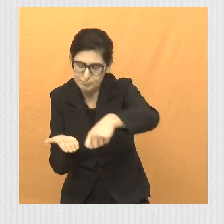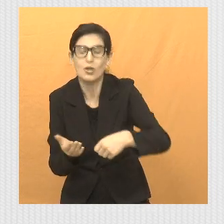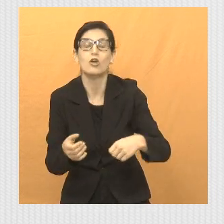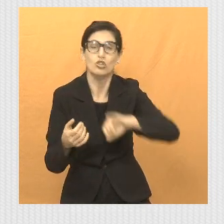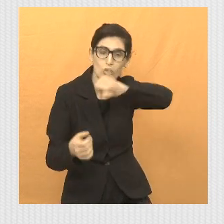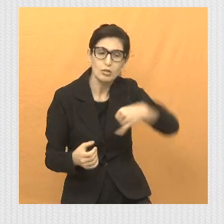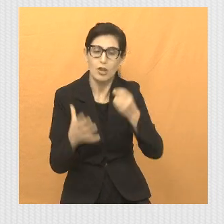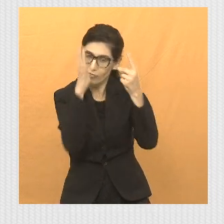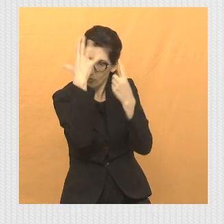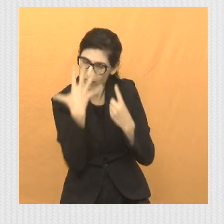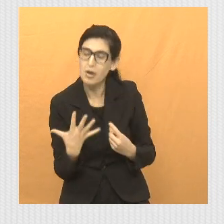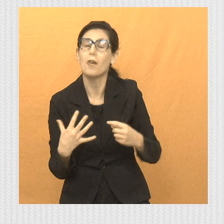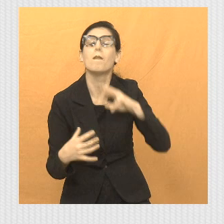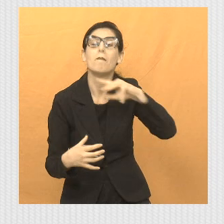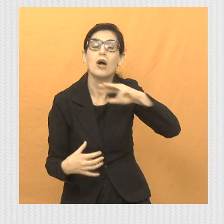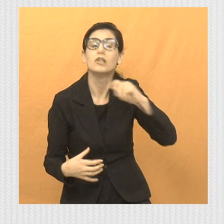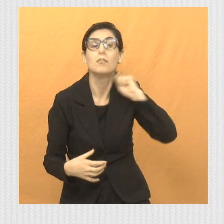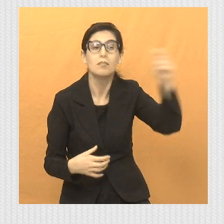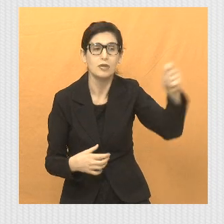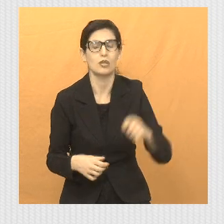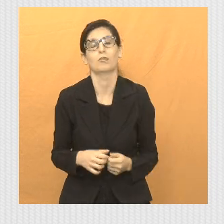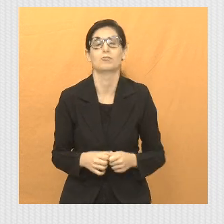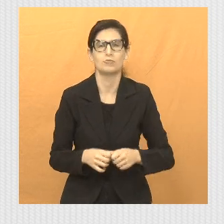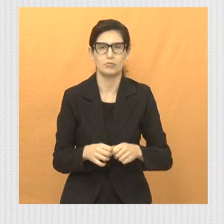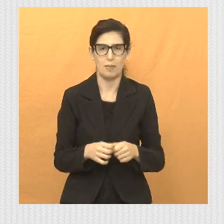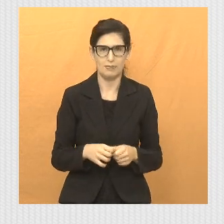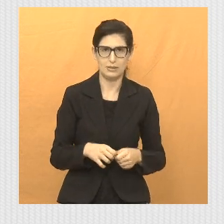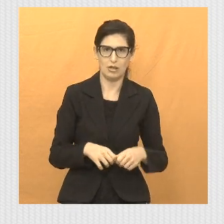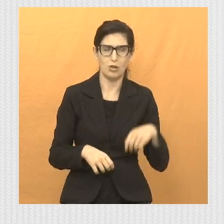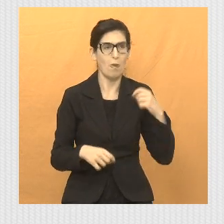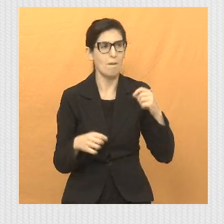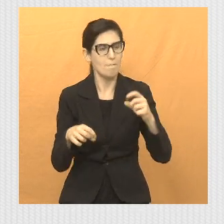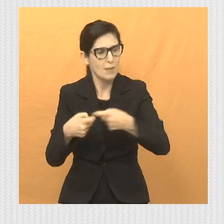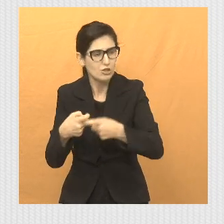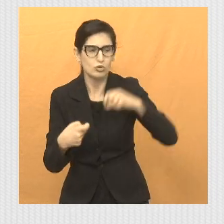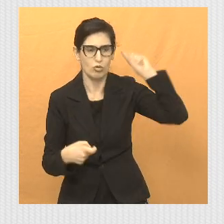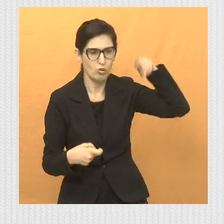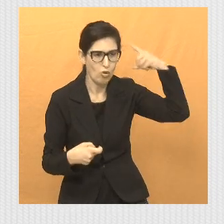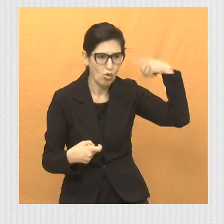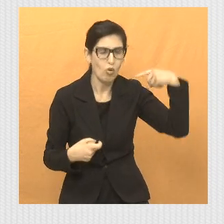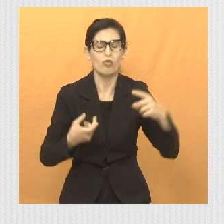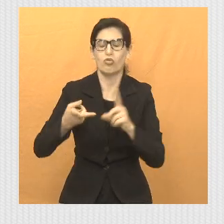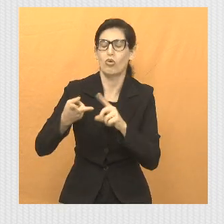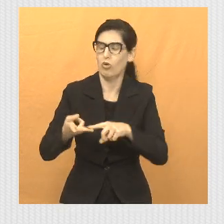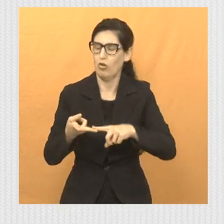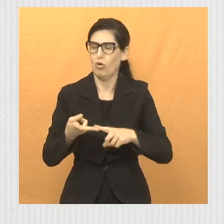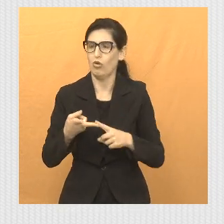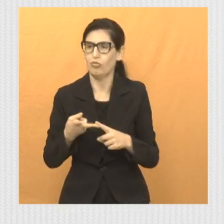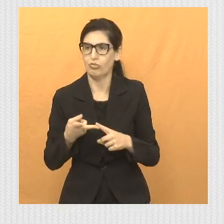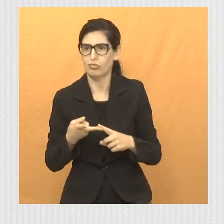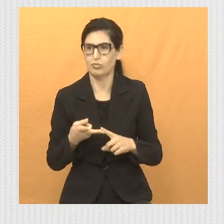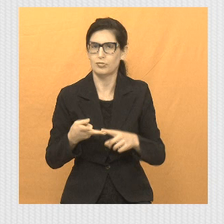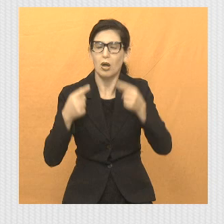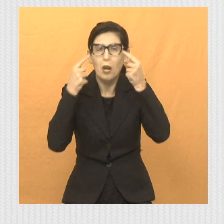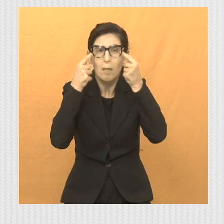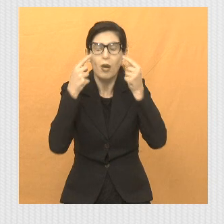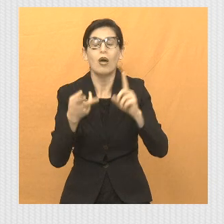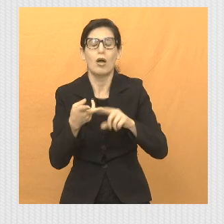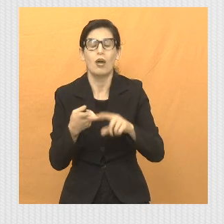quadrimestre. Psiquiatria infantil, oftalmologia, avaliação para vasectomia no